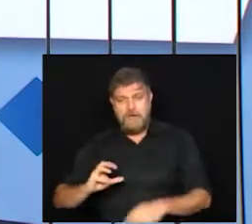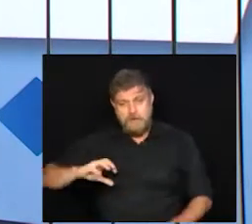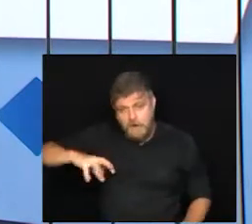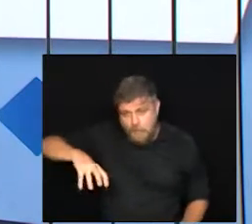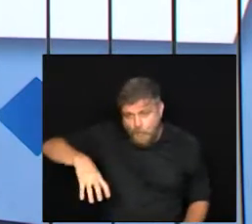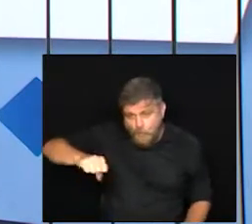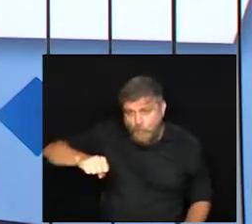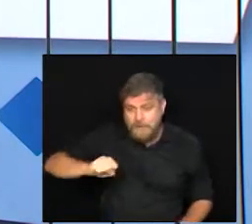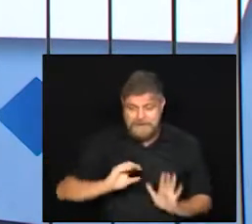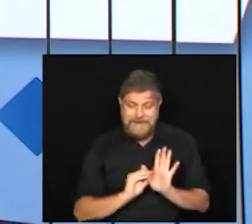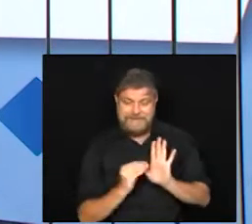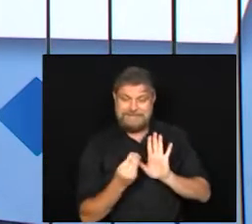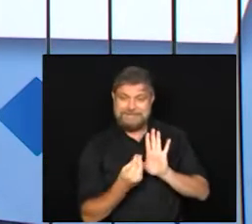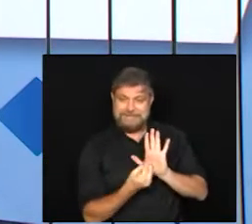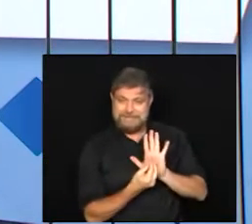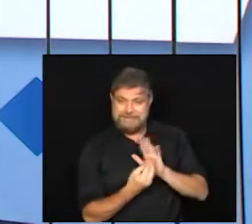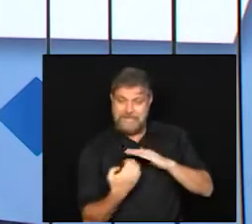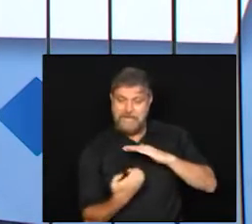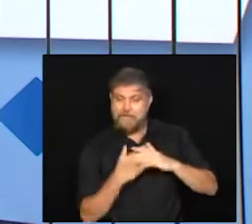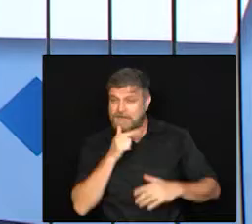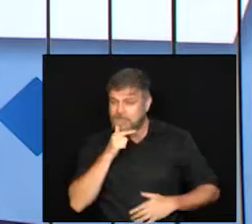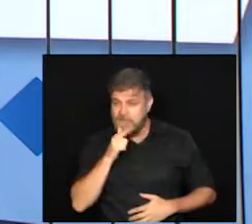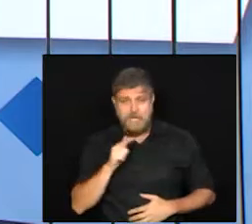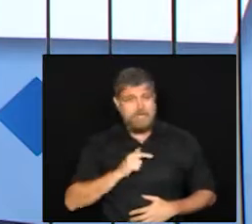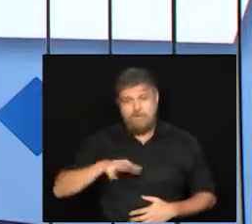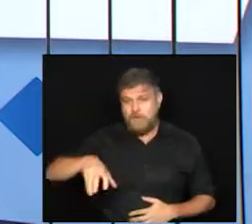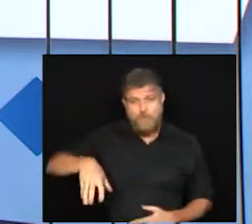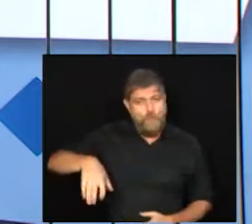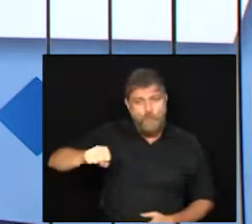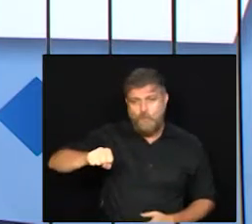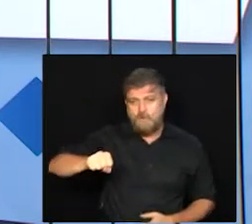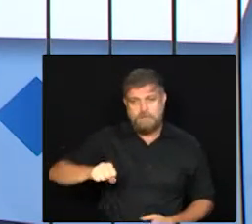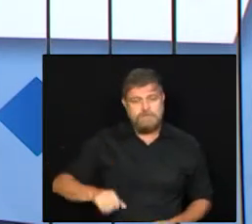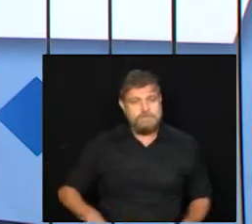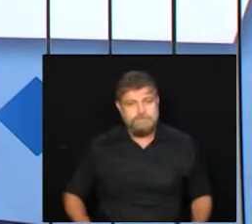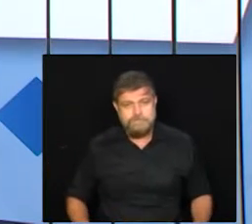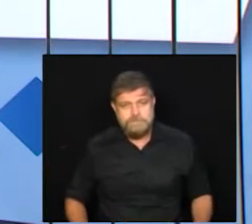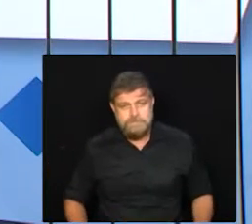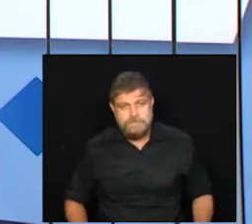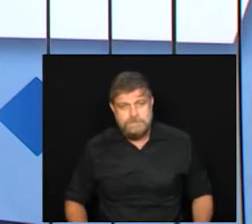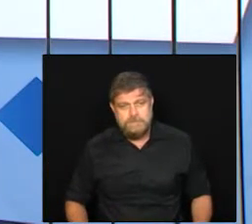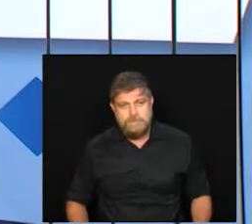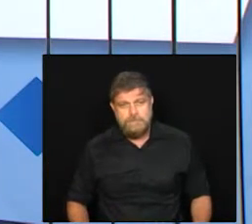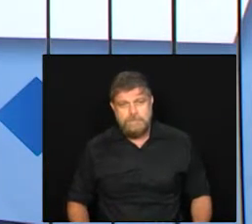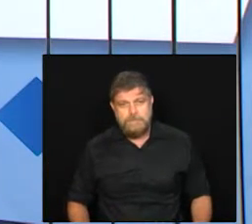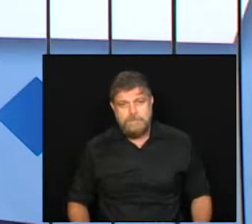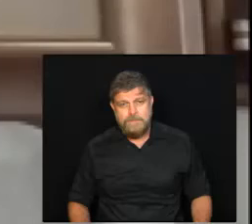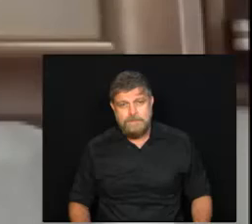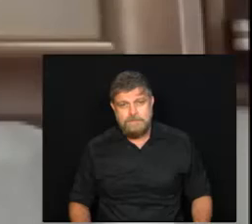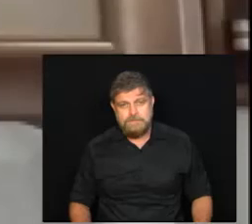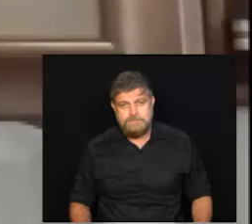feito pela Sanasa, não será cortado em nenhum momento.